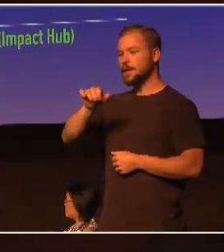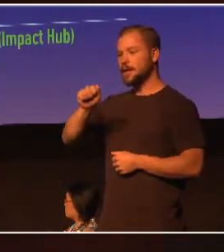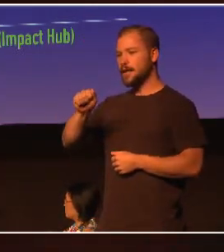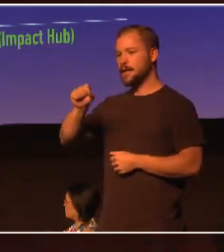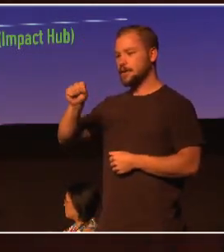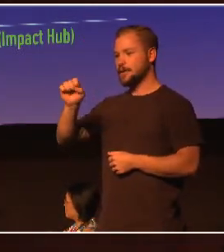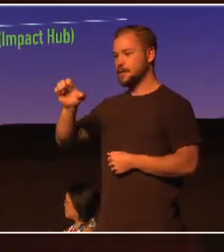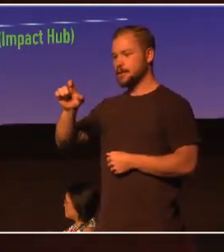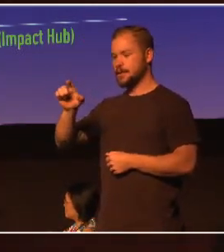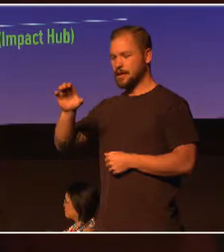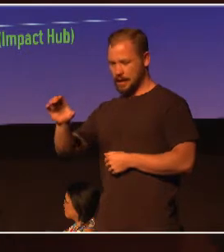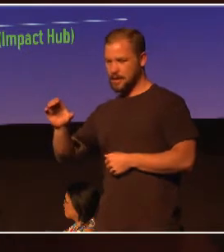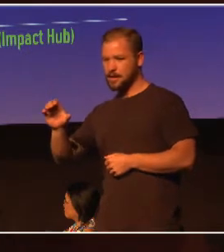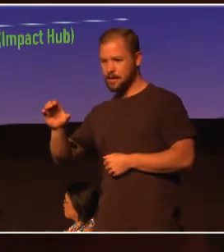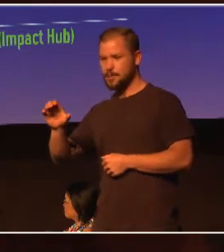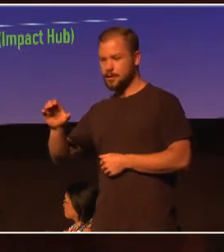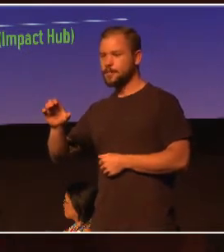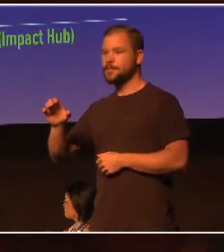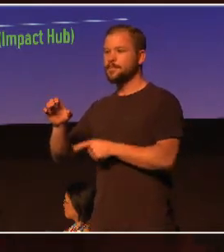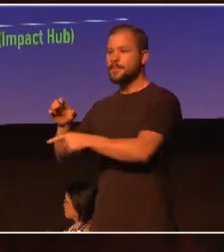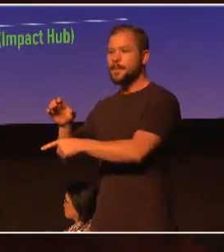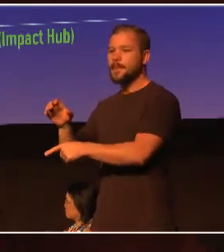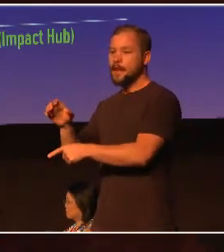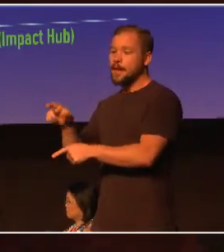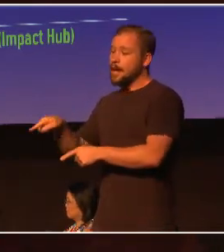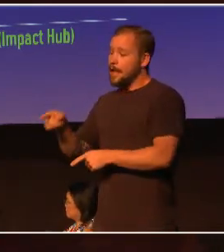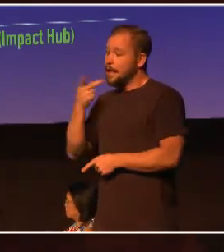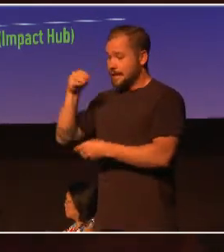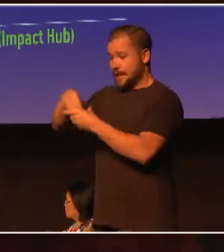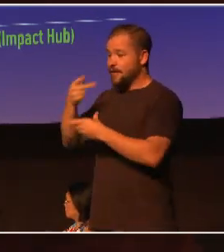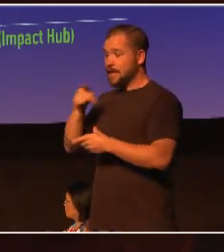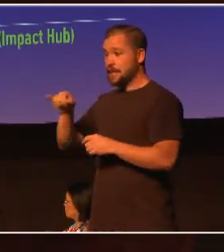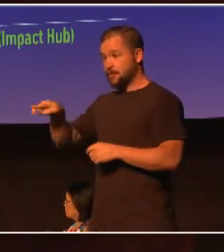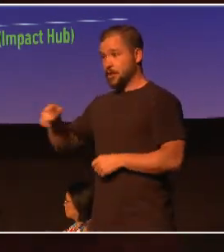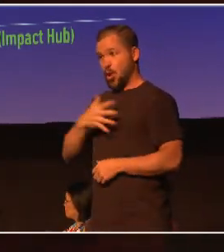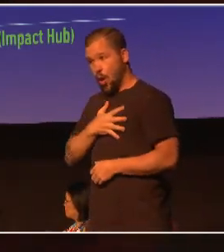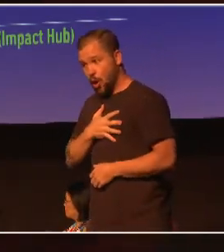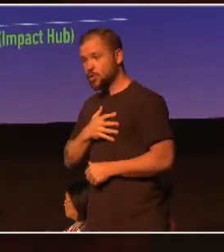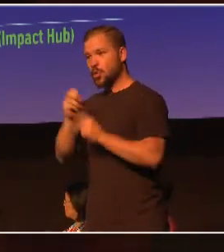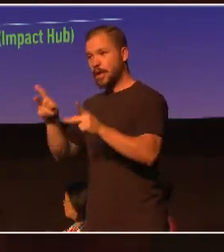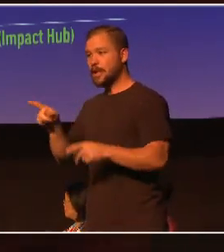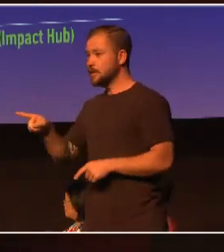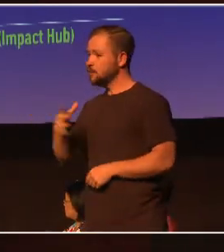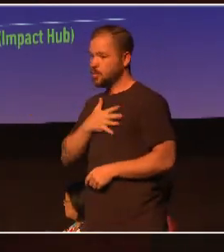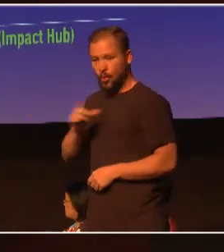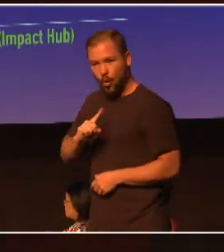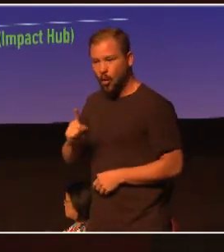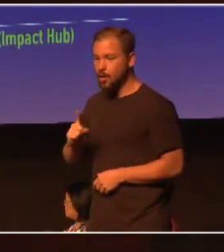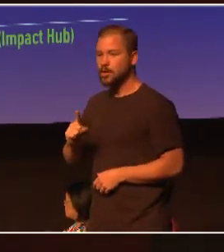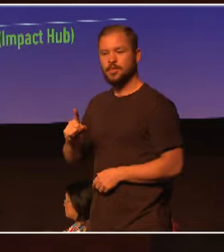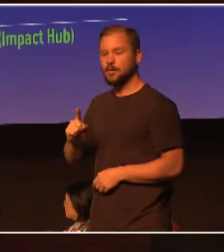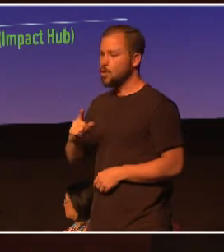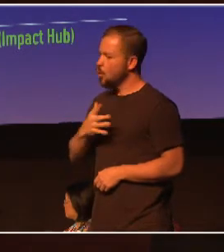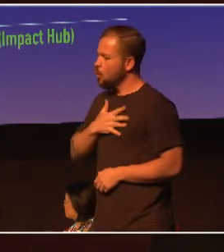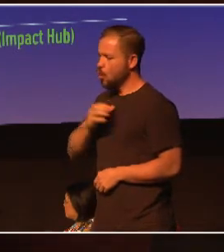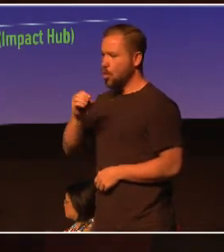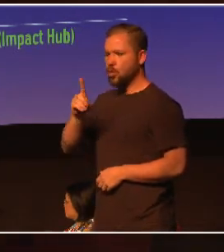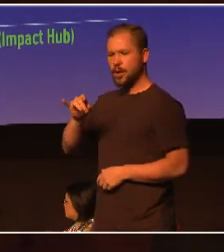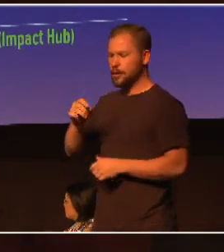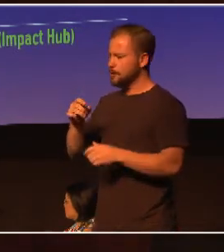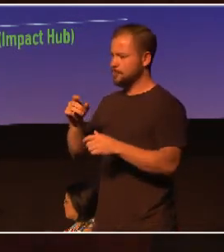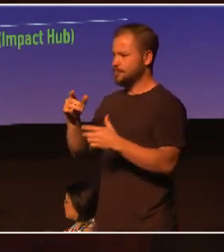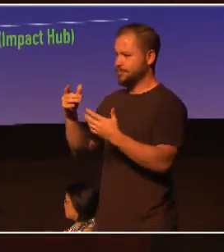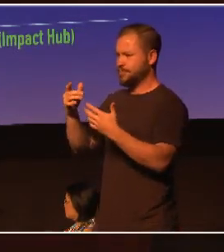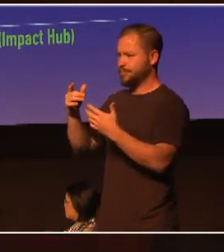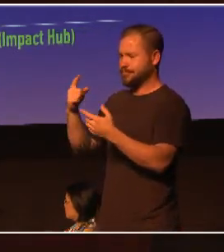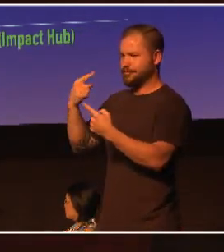gente conhece, que a IESEC ou você adora ou você odeia, né? Porque, tipo, quem não é parte odeia. E aquela coisa